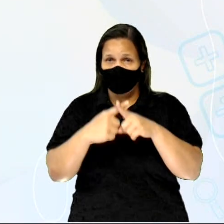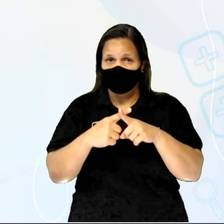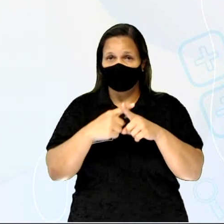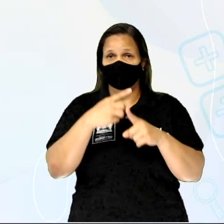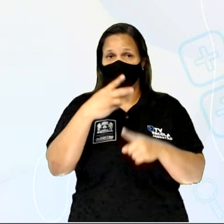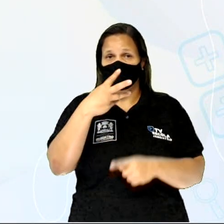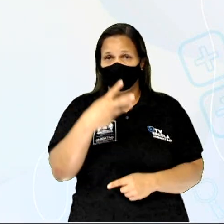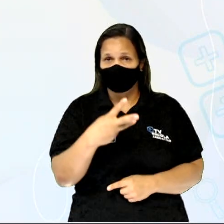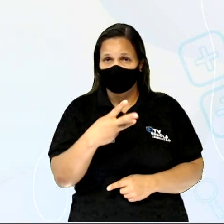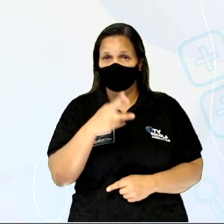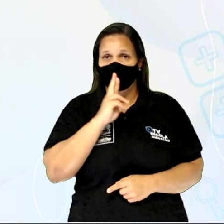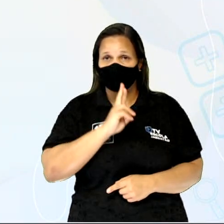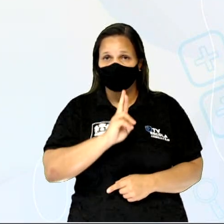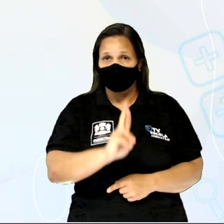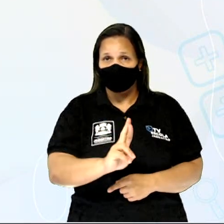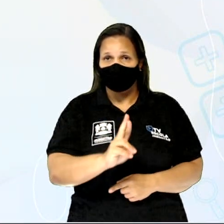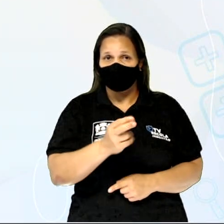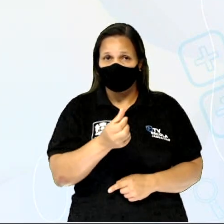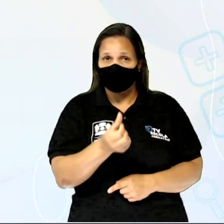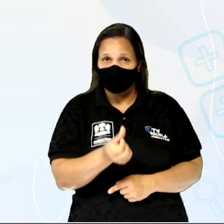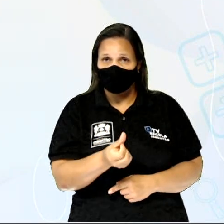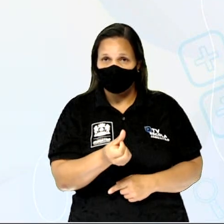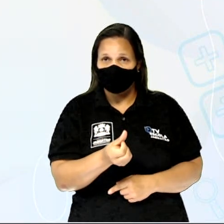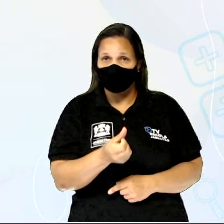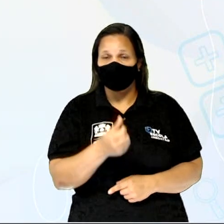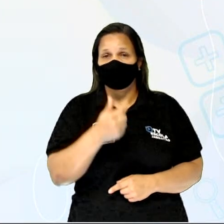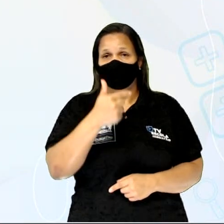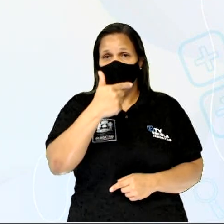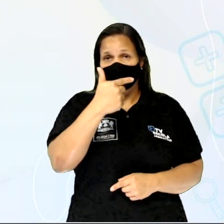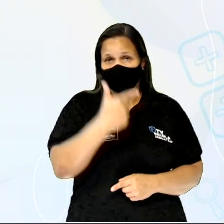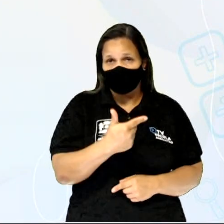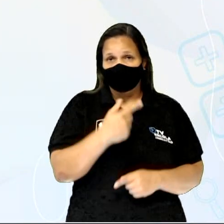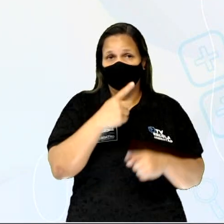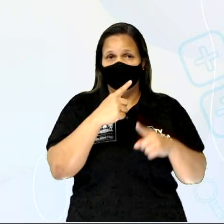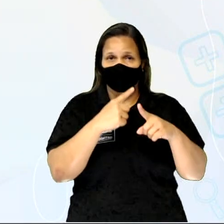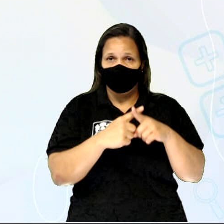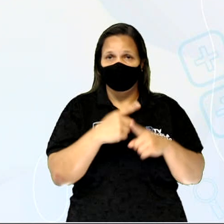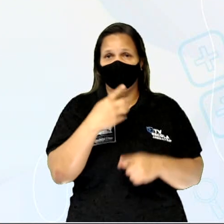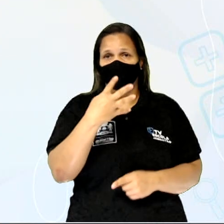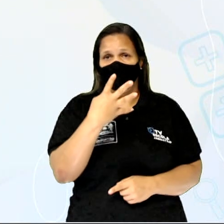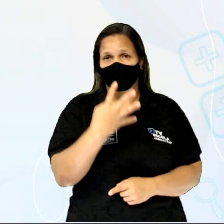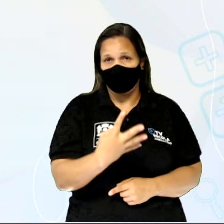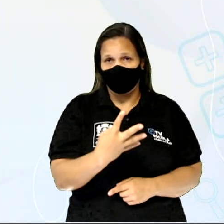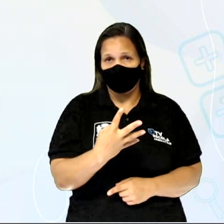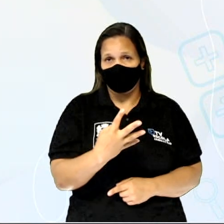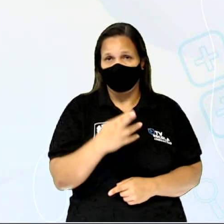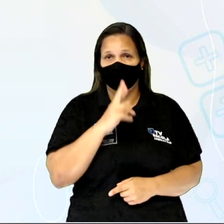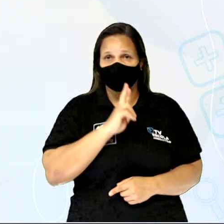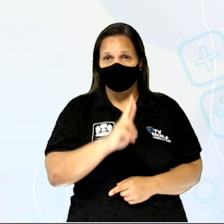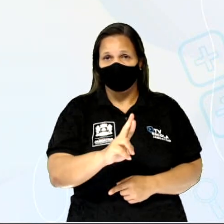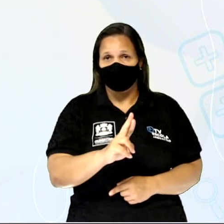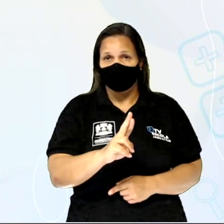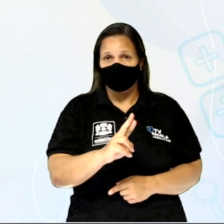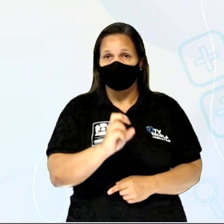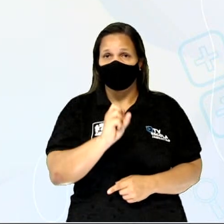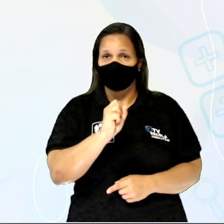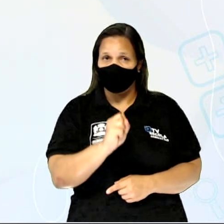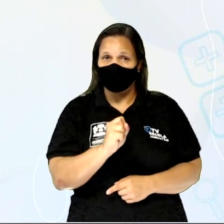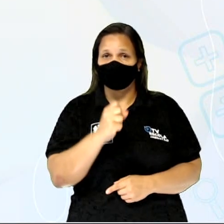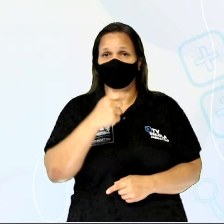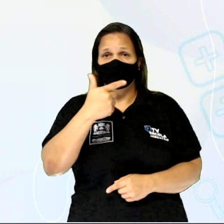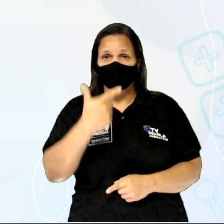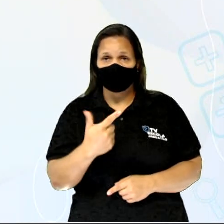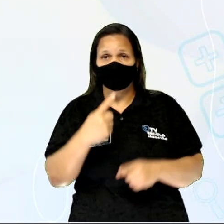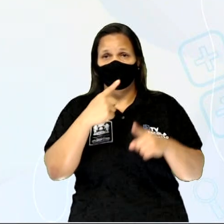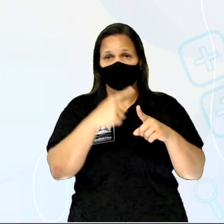seis duas vezes quatro oito duas vezes dois quatro Então